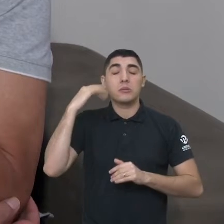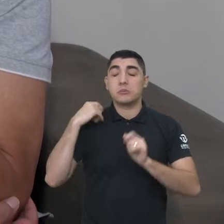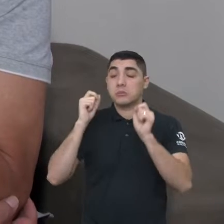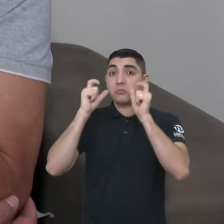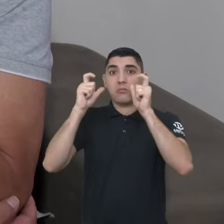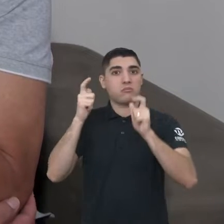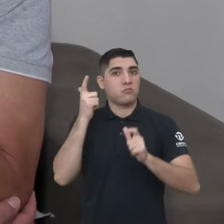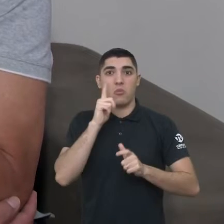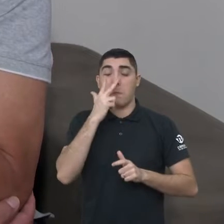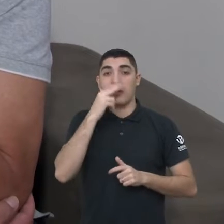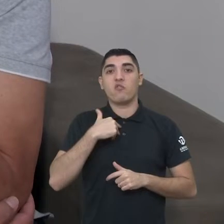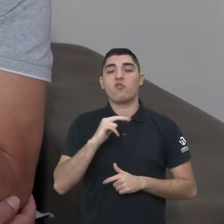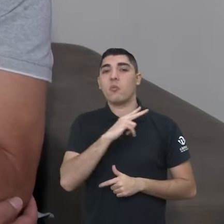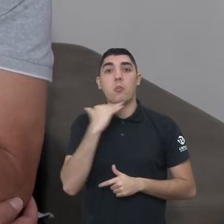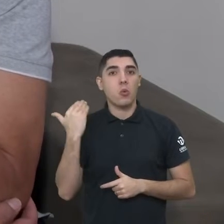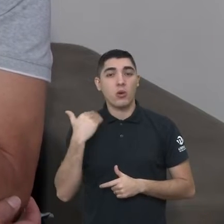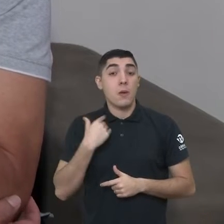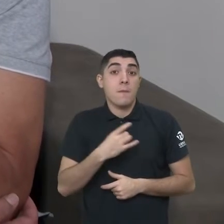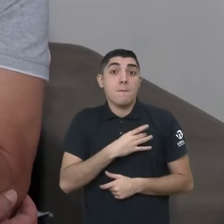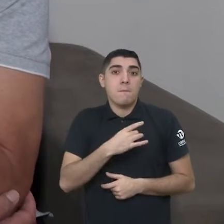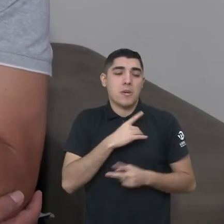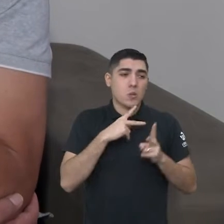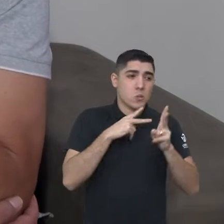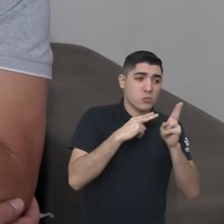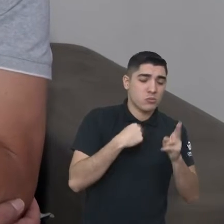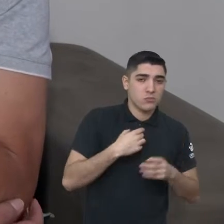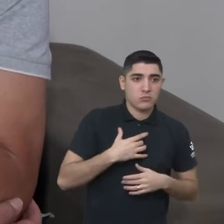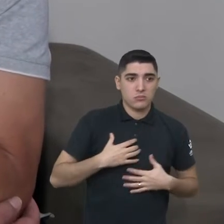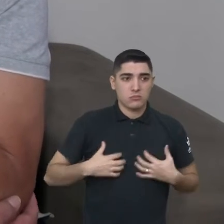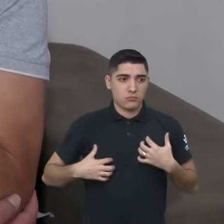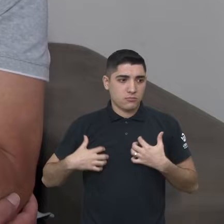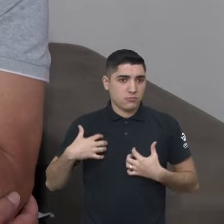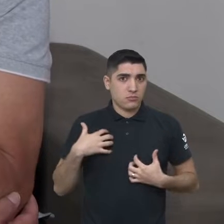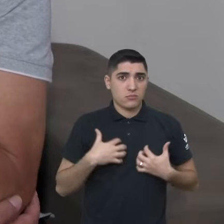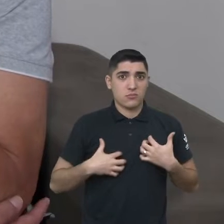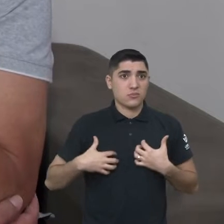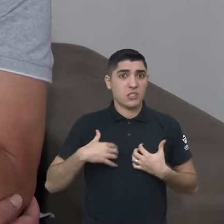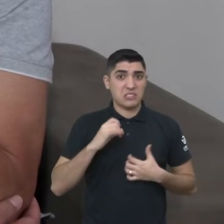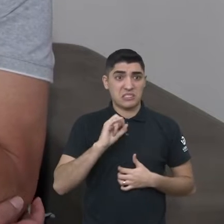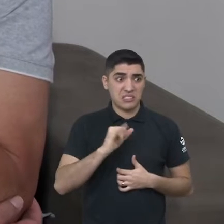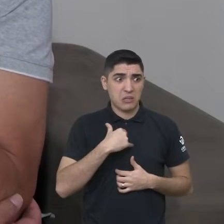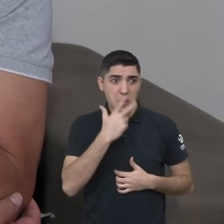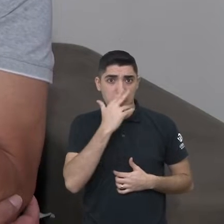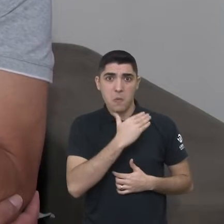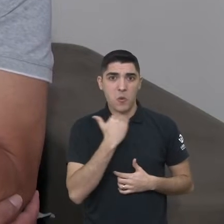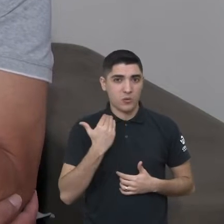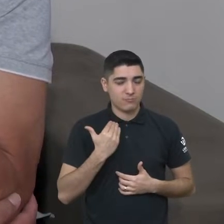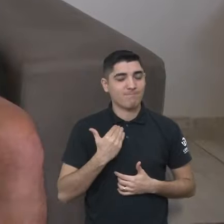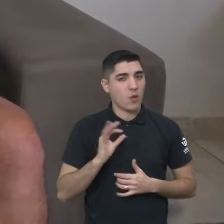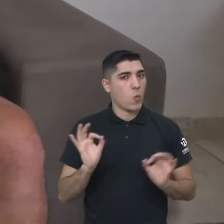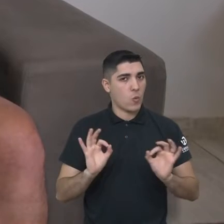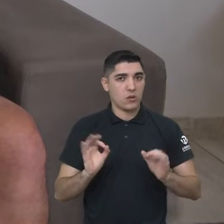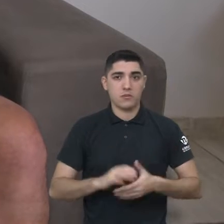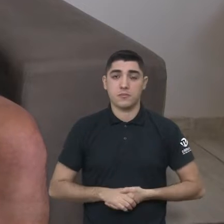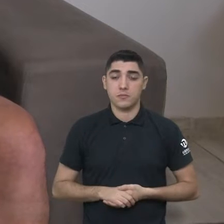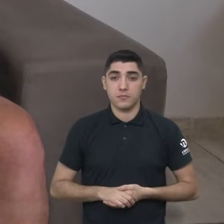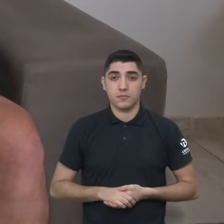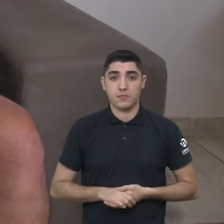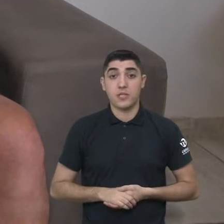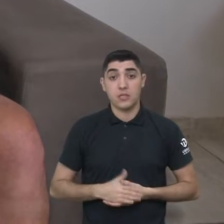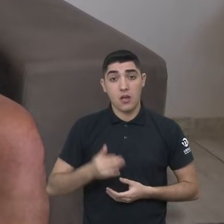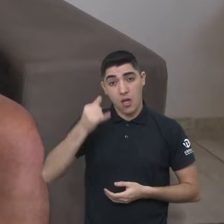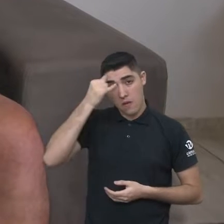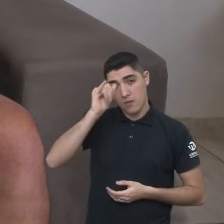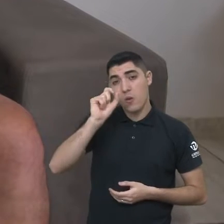no outro dia, sabe? Nossa, você fica com medo de dormir. Nossa, eu vou dormir, não vou acordar mais. É terrível. Para evitar que